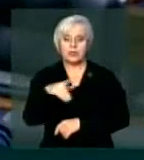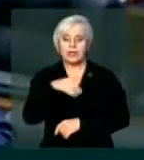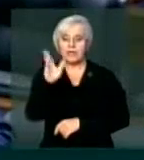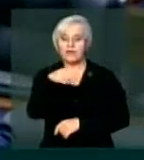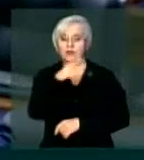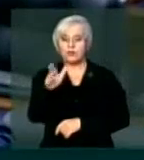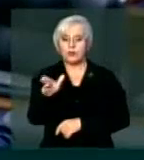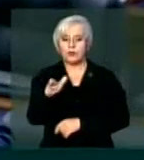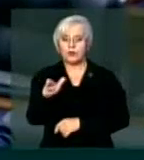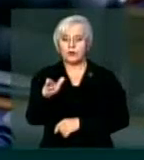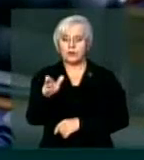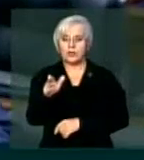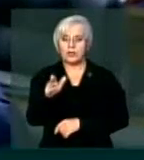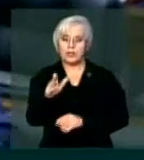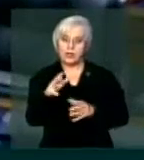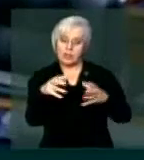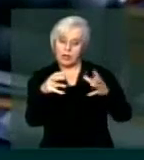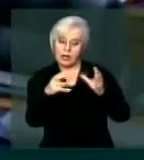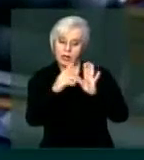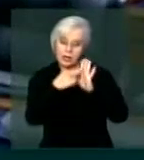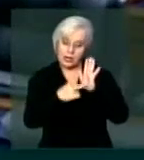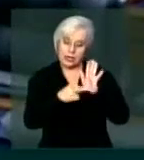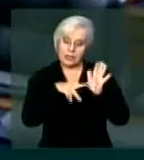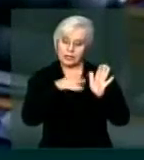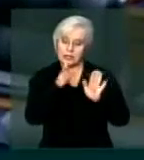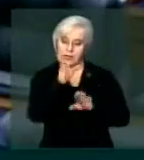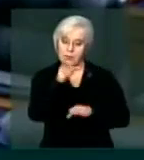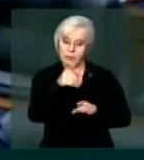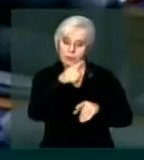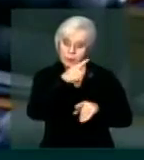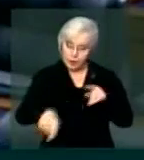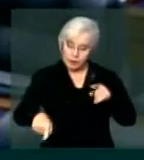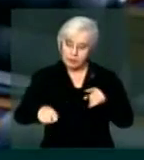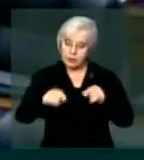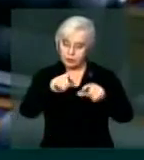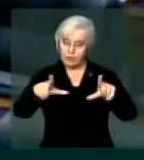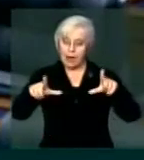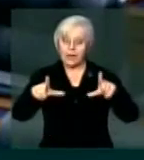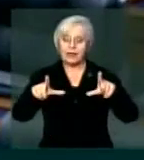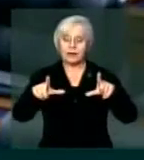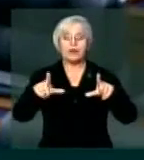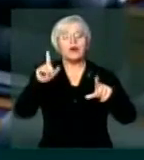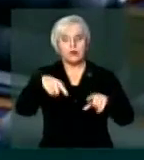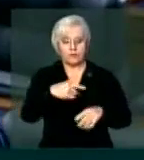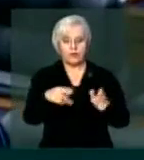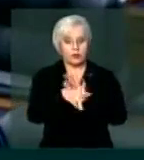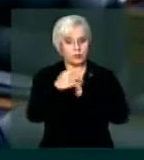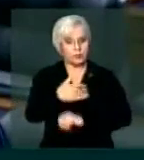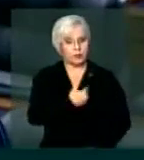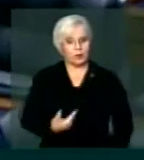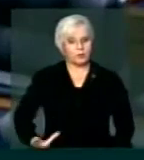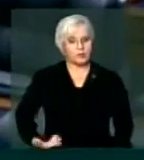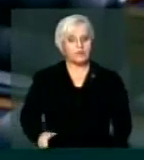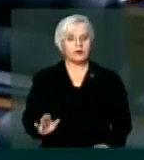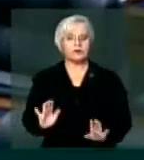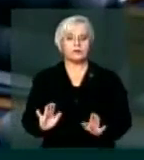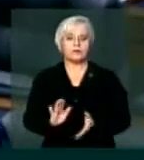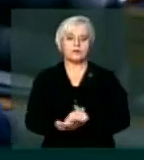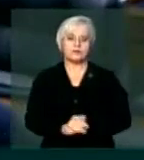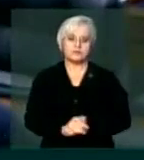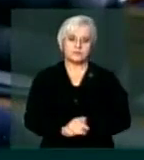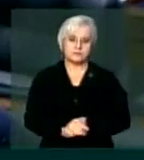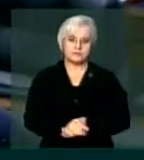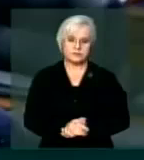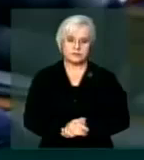foi o governo. Vamos ser justos. Se elas exalam mal, bote na conta da presidente Dilma